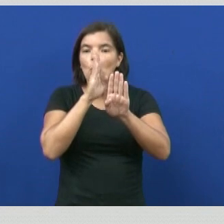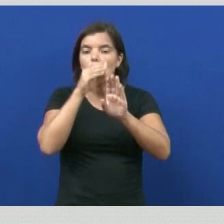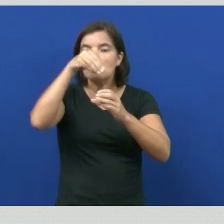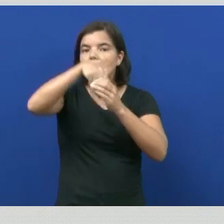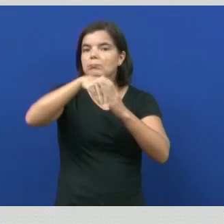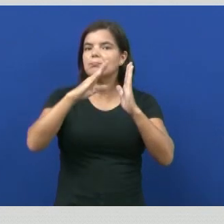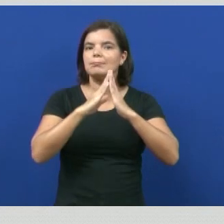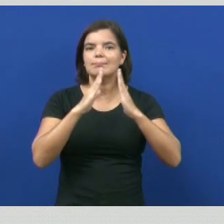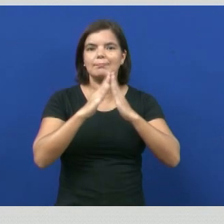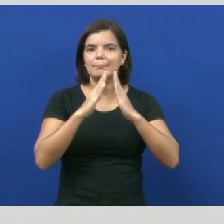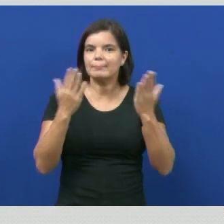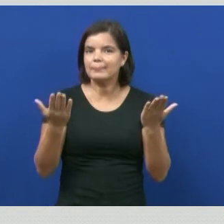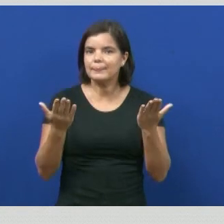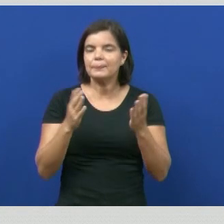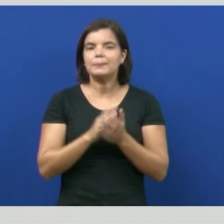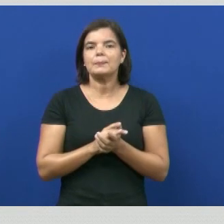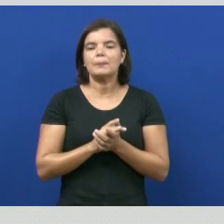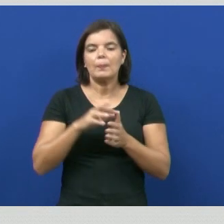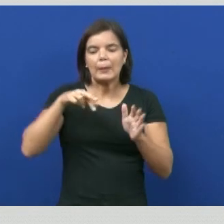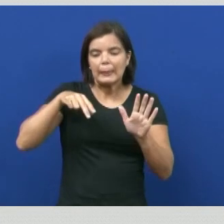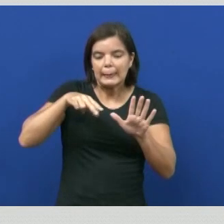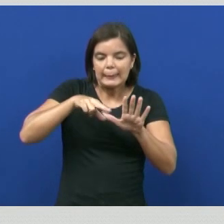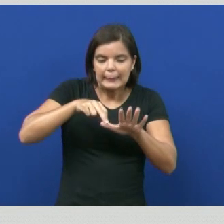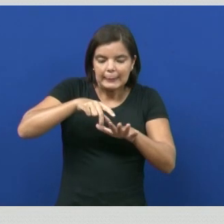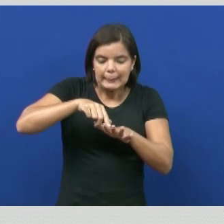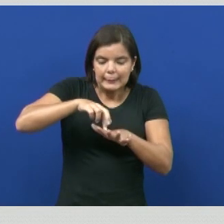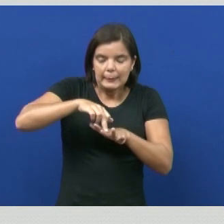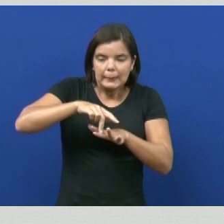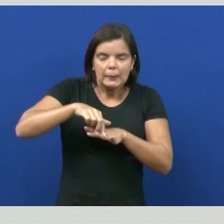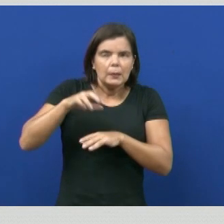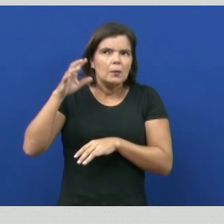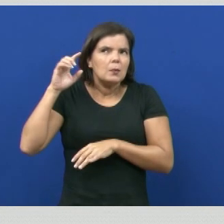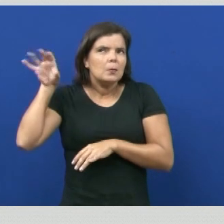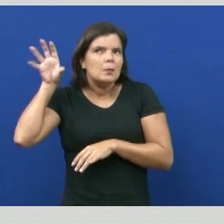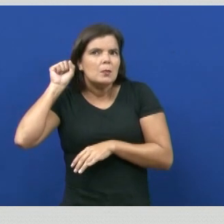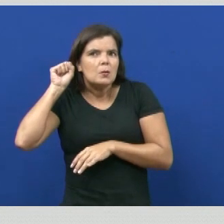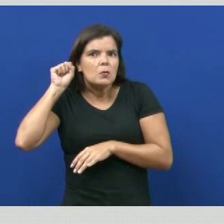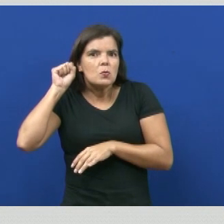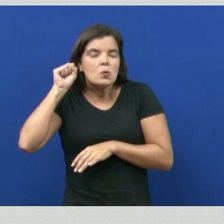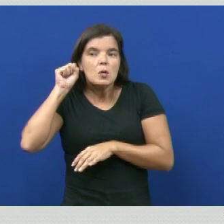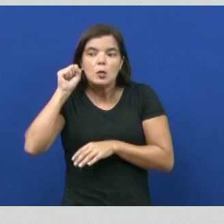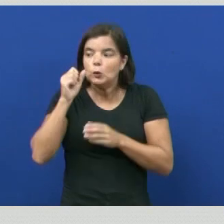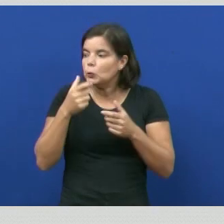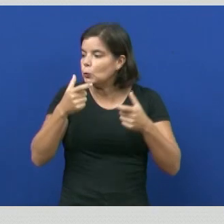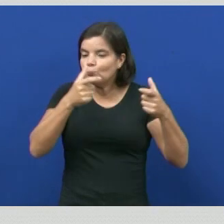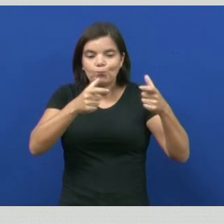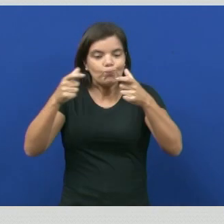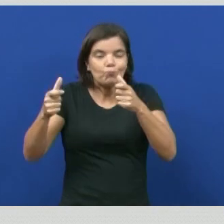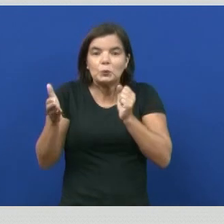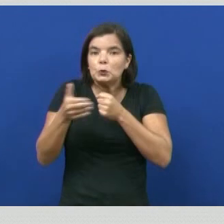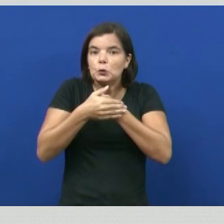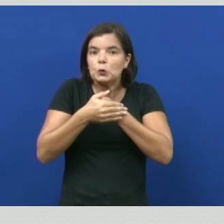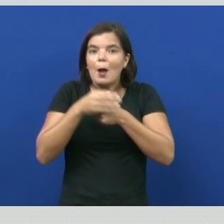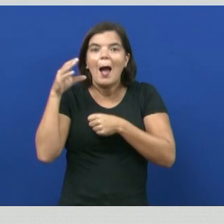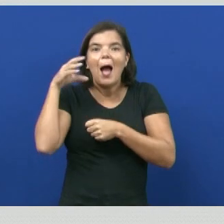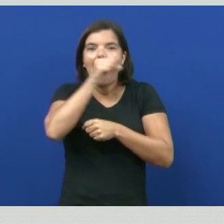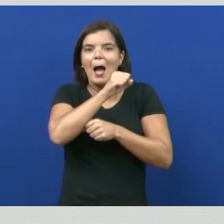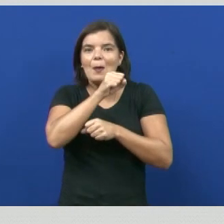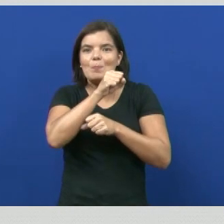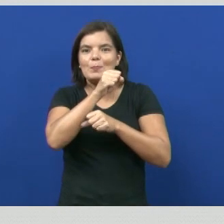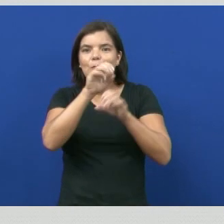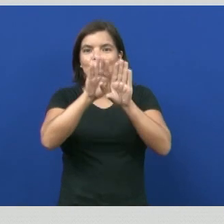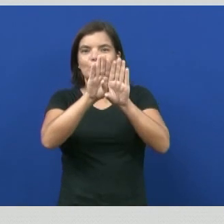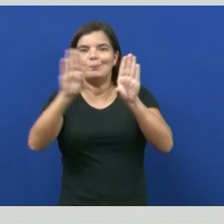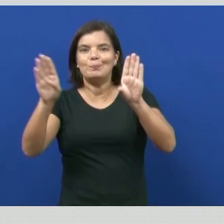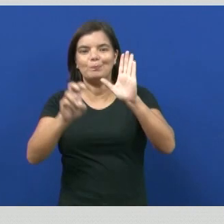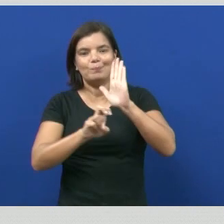lá dentro. Os passos na escada se aproximavam e ele, sem onde se esconder, correu para o elevador, apertou o